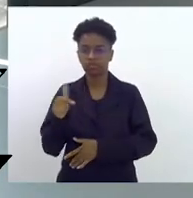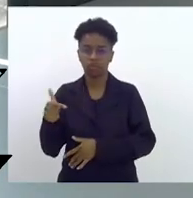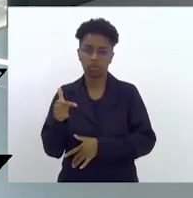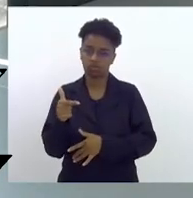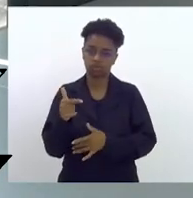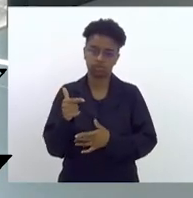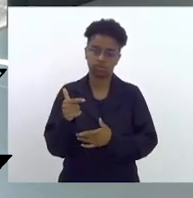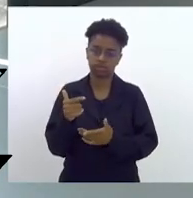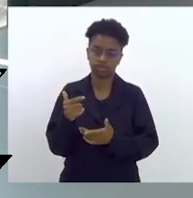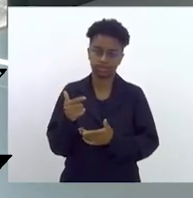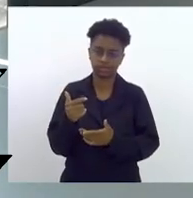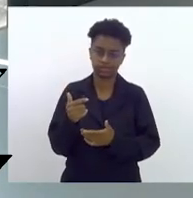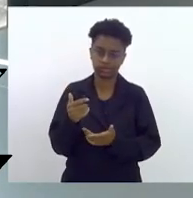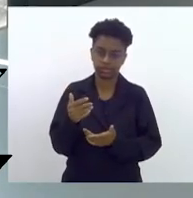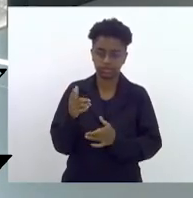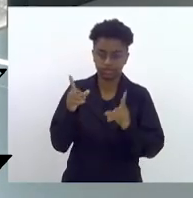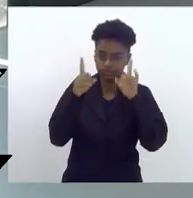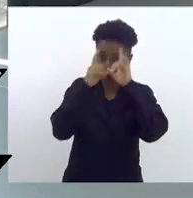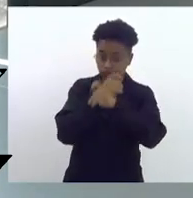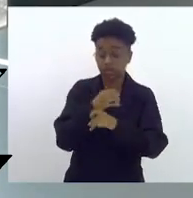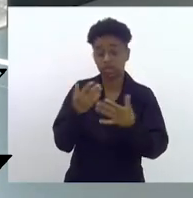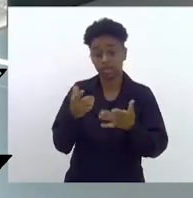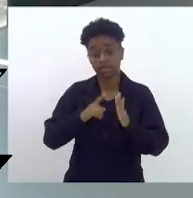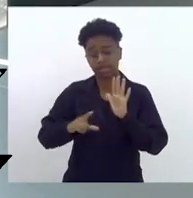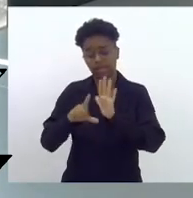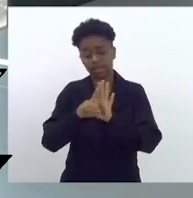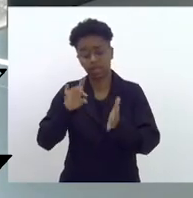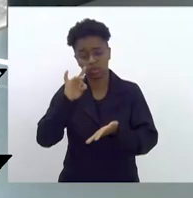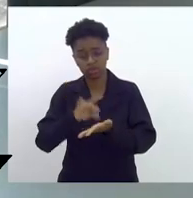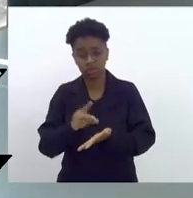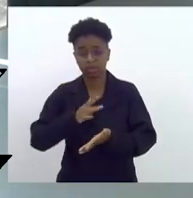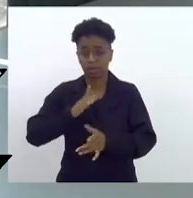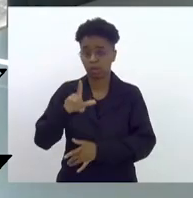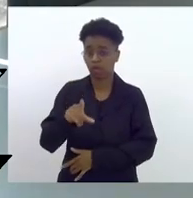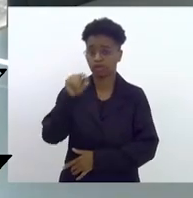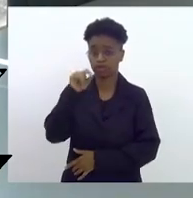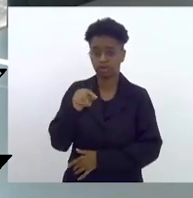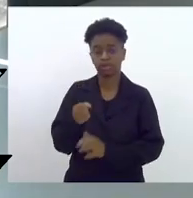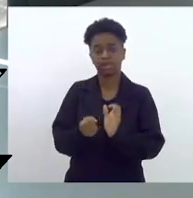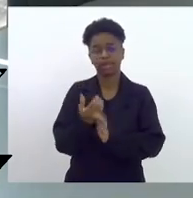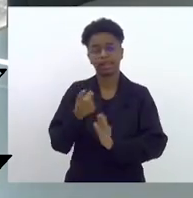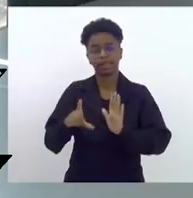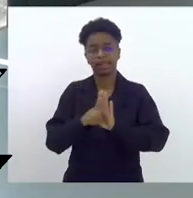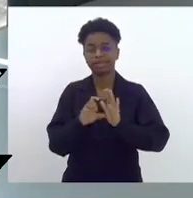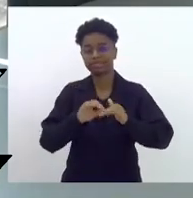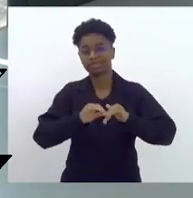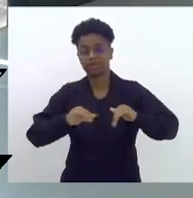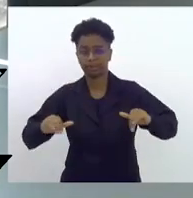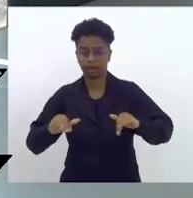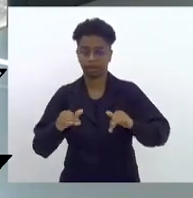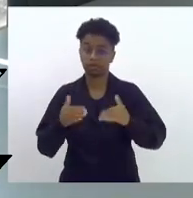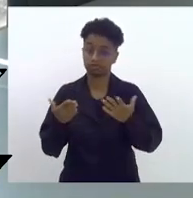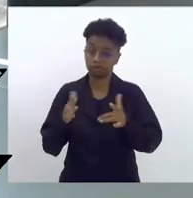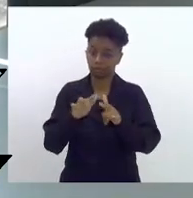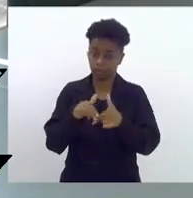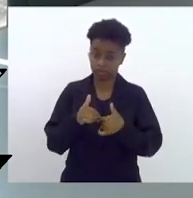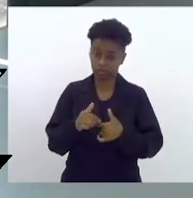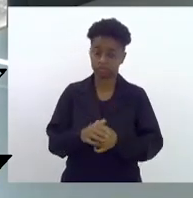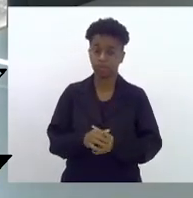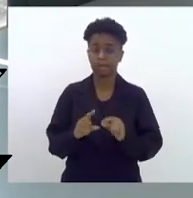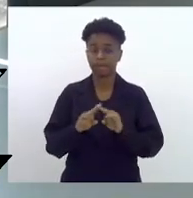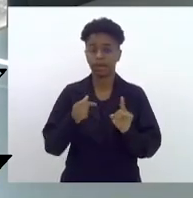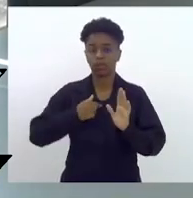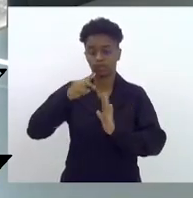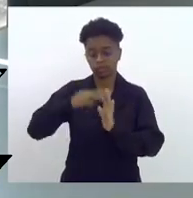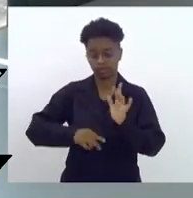aí como Houve essa diferenciação da Lei original a minha opção e fazer uma inseparável É nesse sentido mas eu também fiz